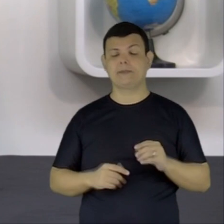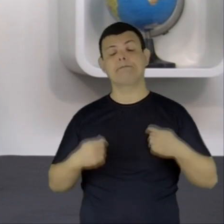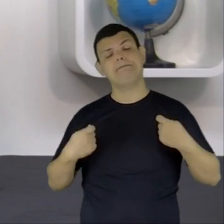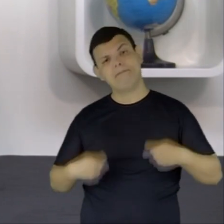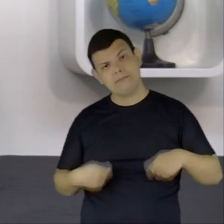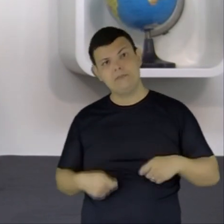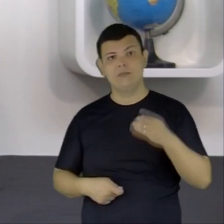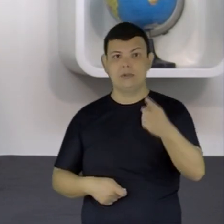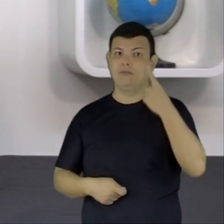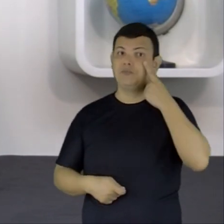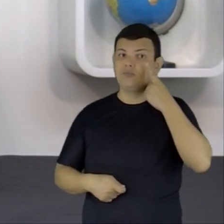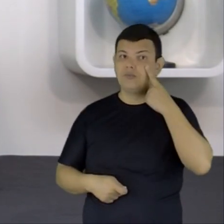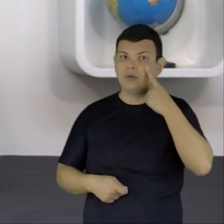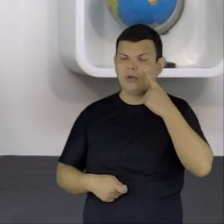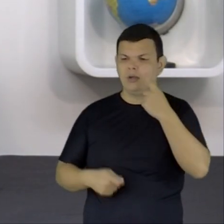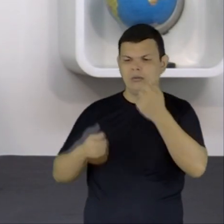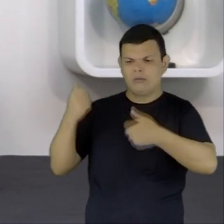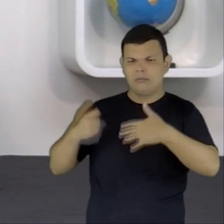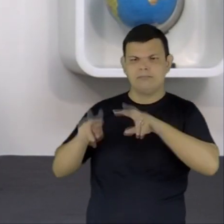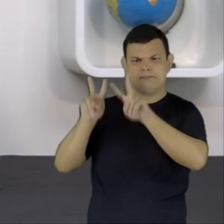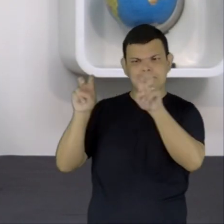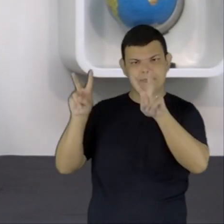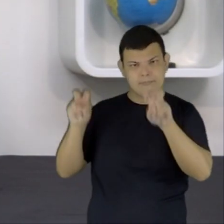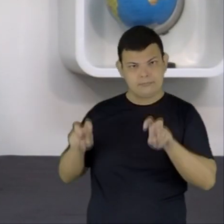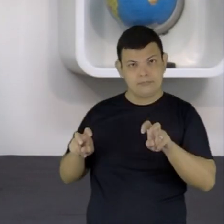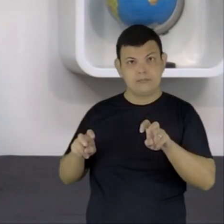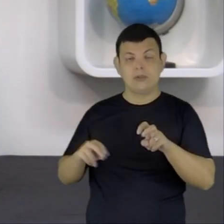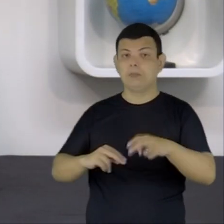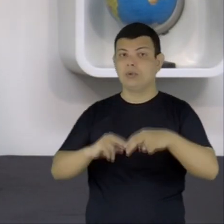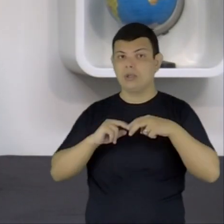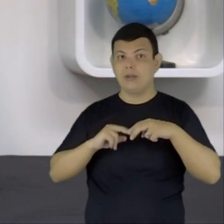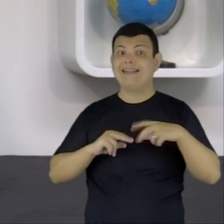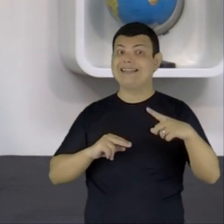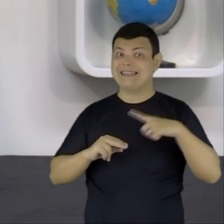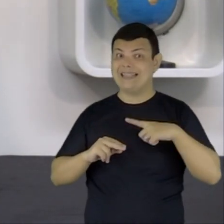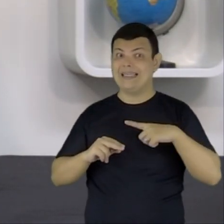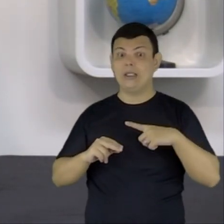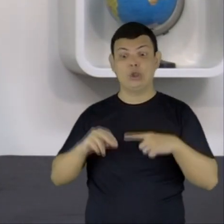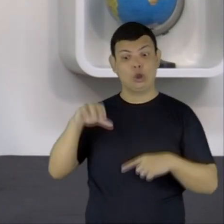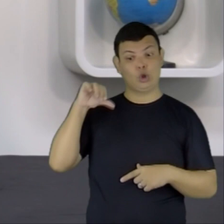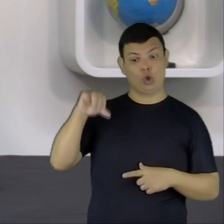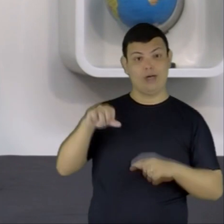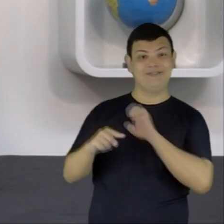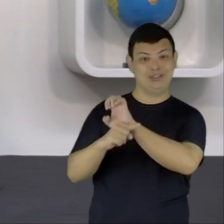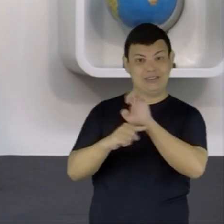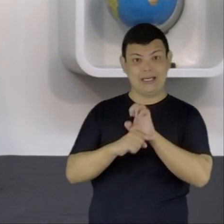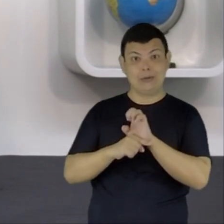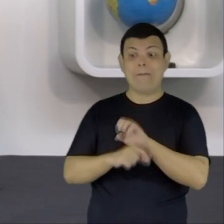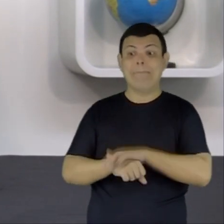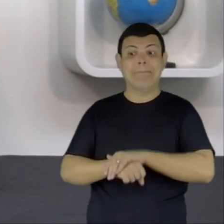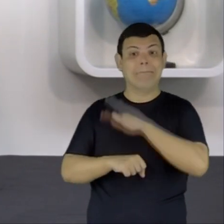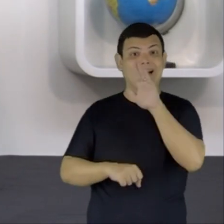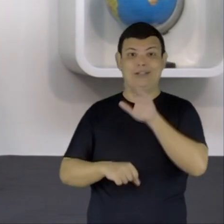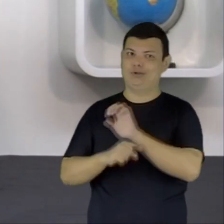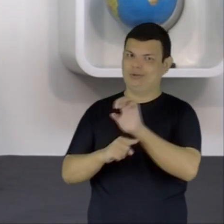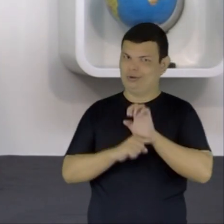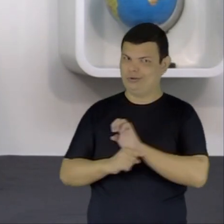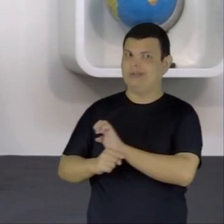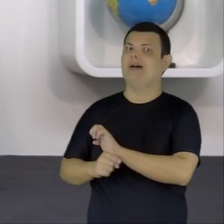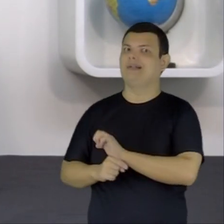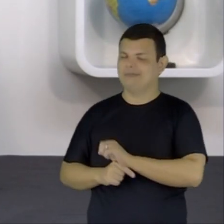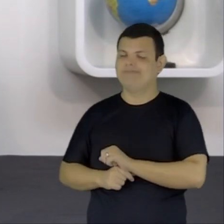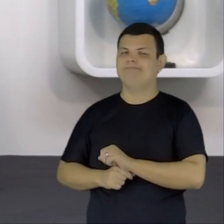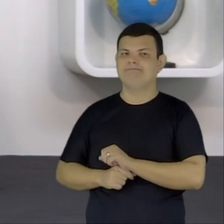você revise o assunto de hoje, porque é uma região que tem 9 estados, é a região que tem mais estados no nosso